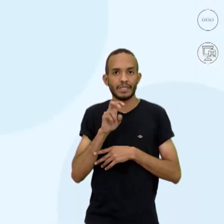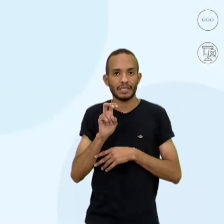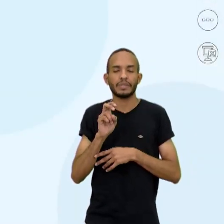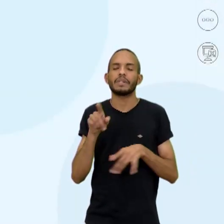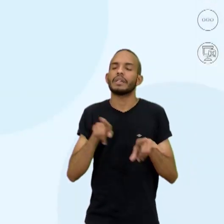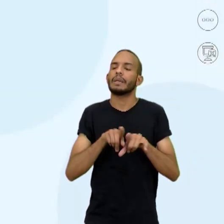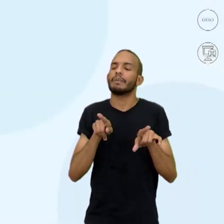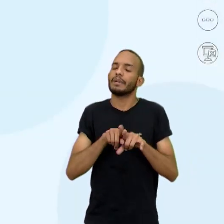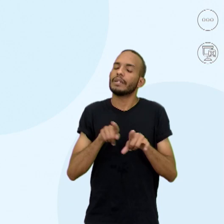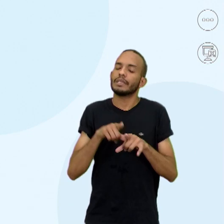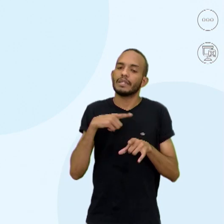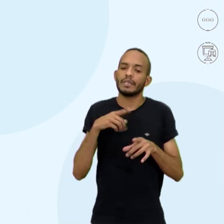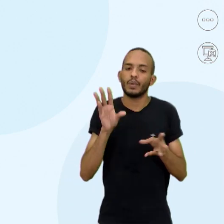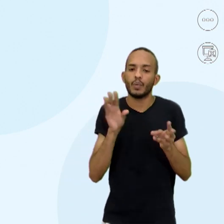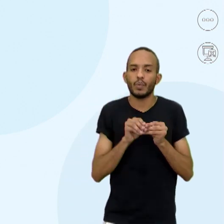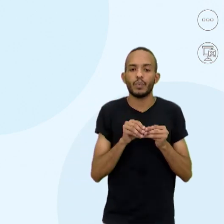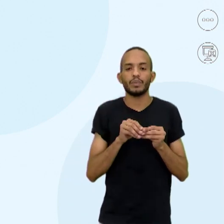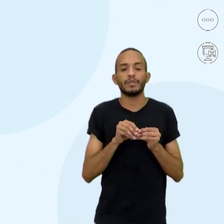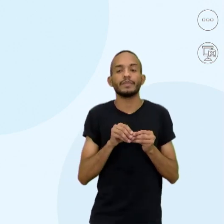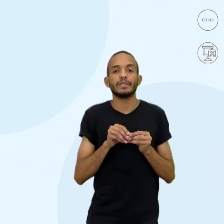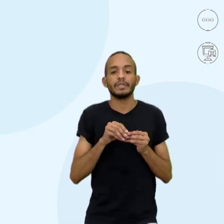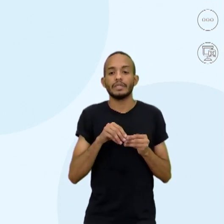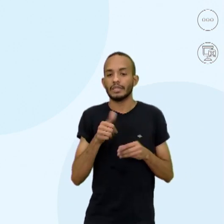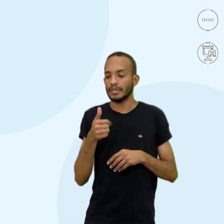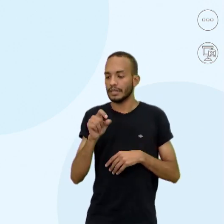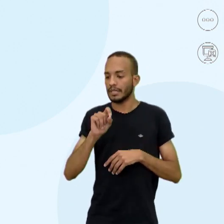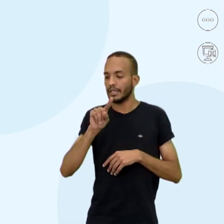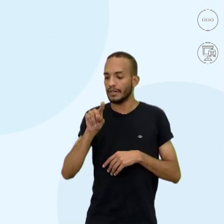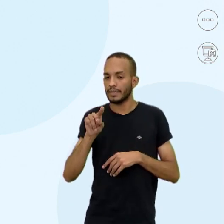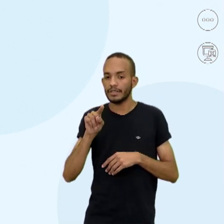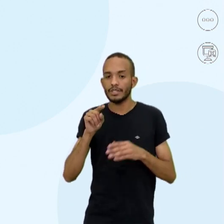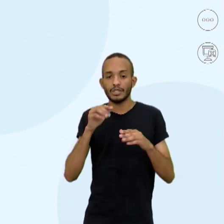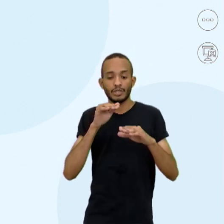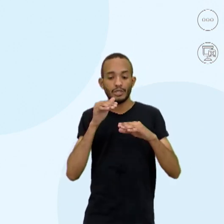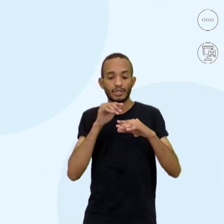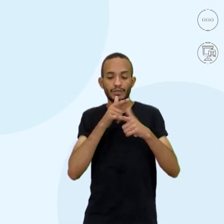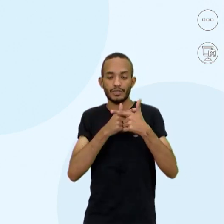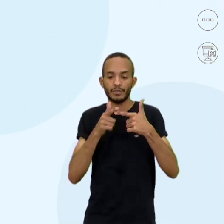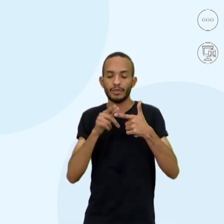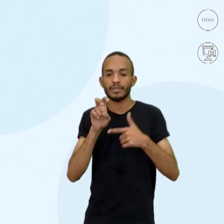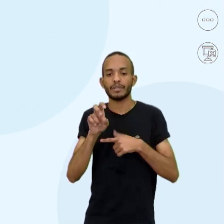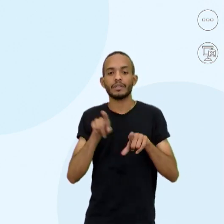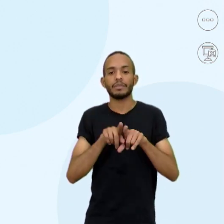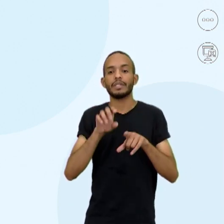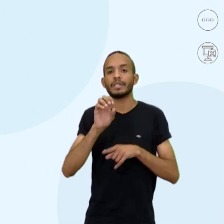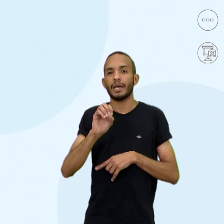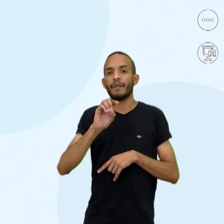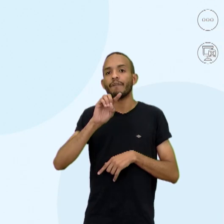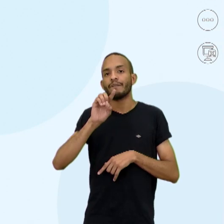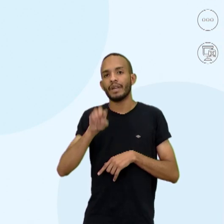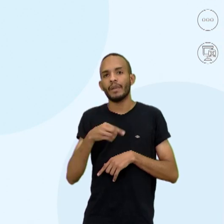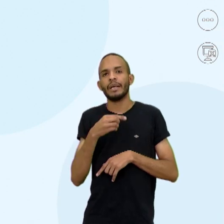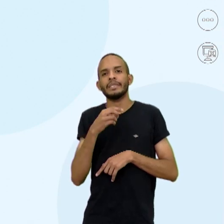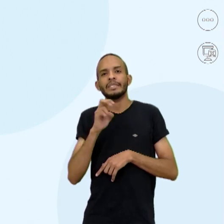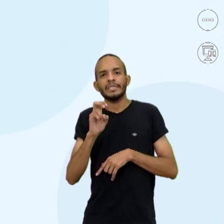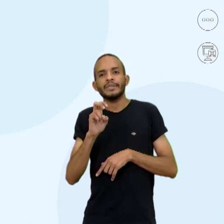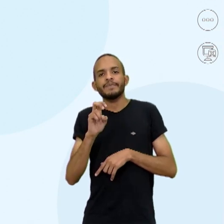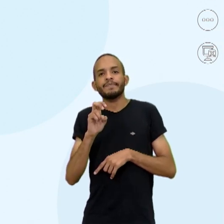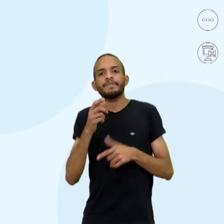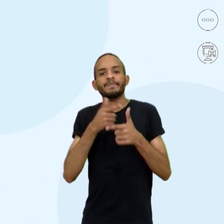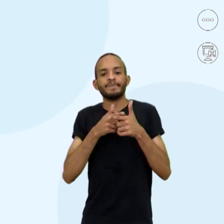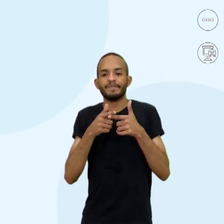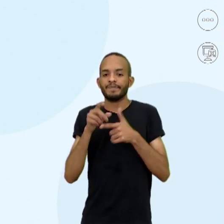simplificar esses dois números aqui. E aí eu dividi 10 por 5, que dá 2, né? E 0,5 por 5, que dá